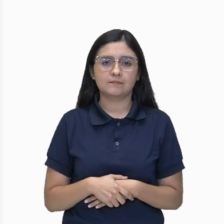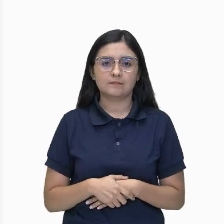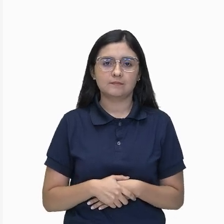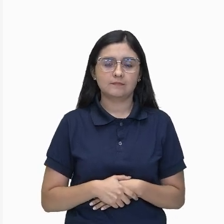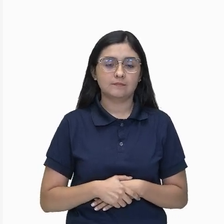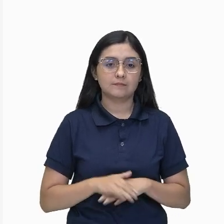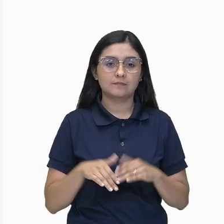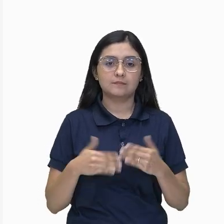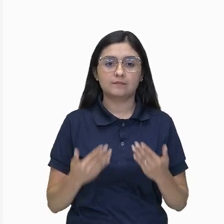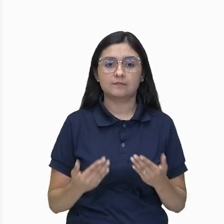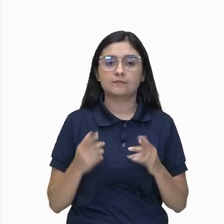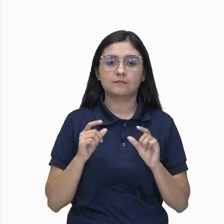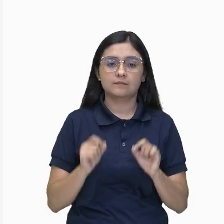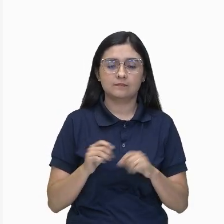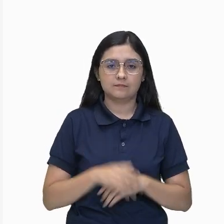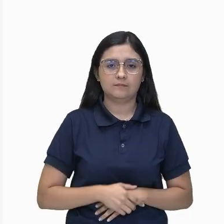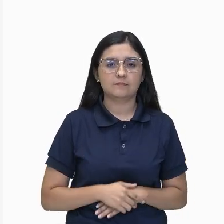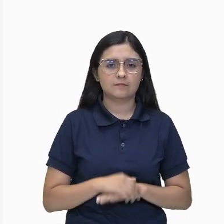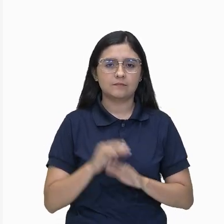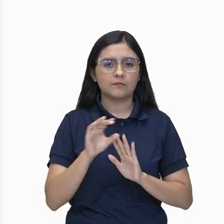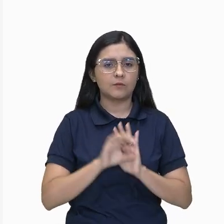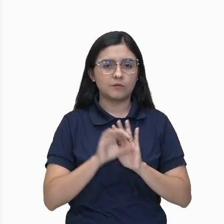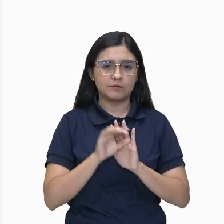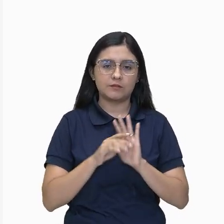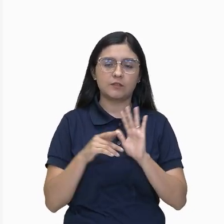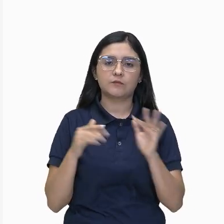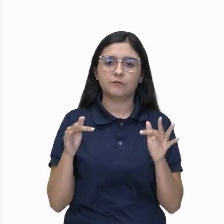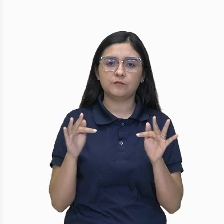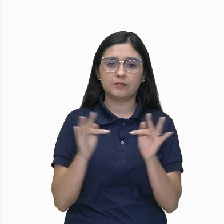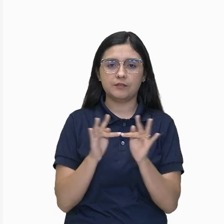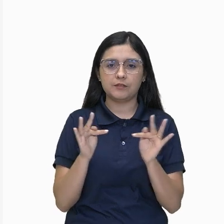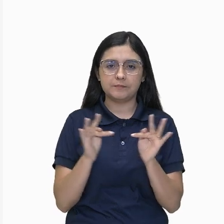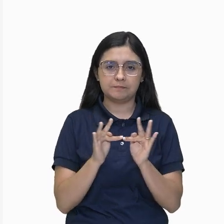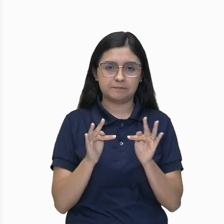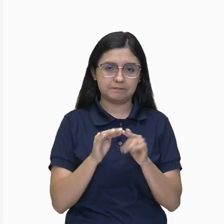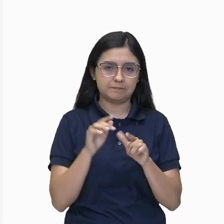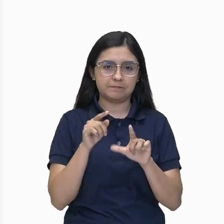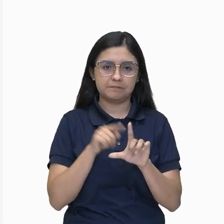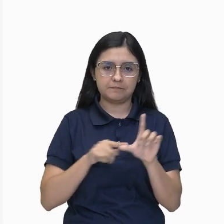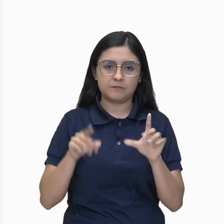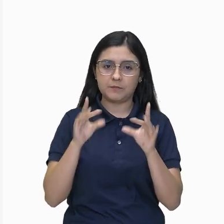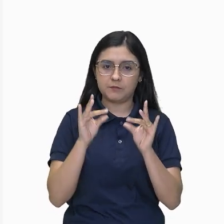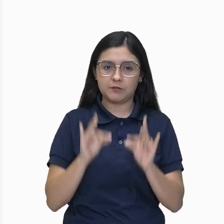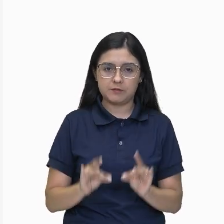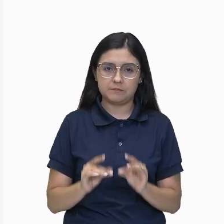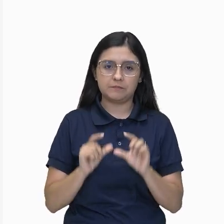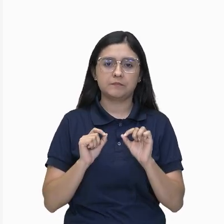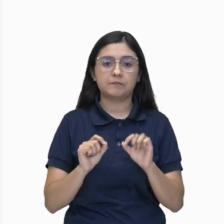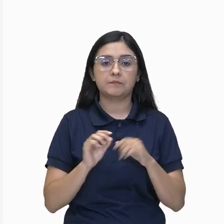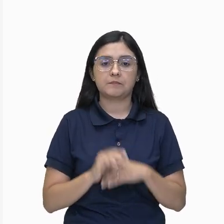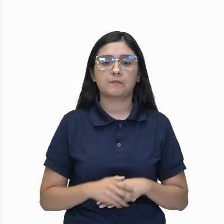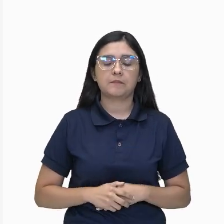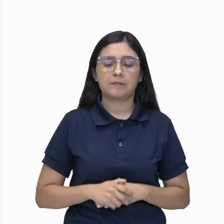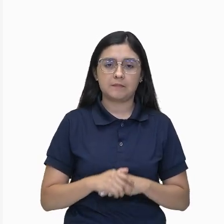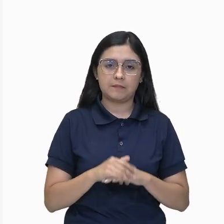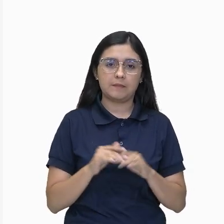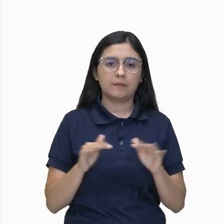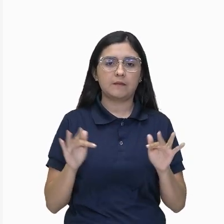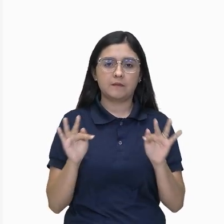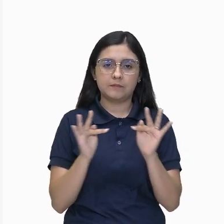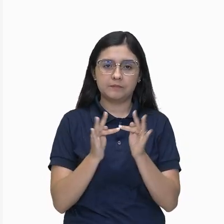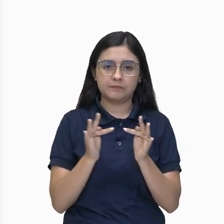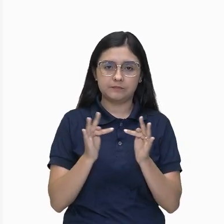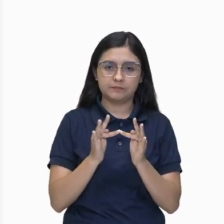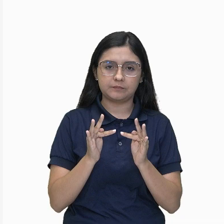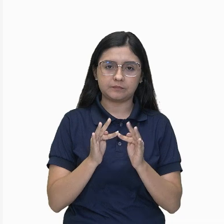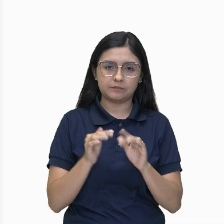Nós estamos falando sobre as funções, tá? E aí o objeto de conhecimento é função e o